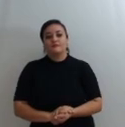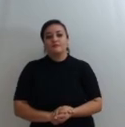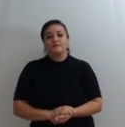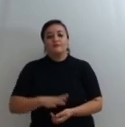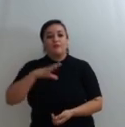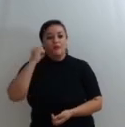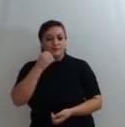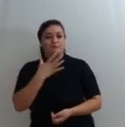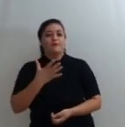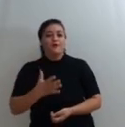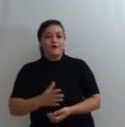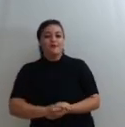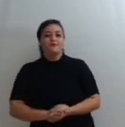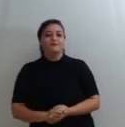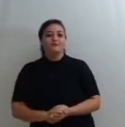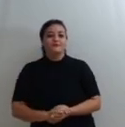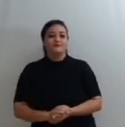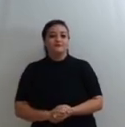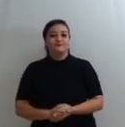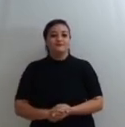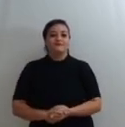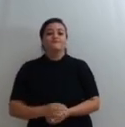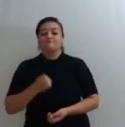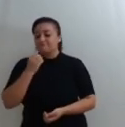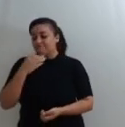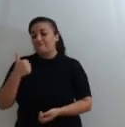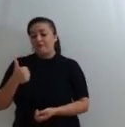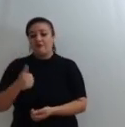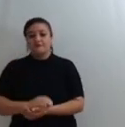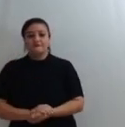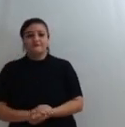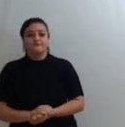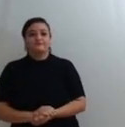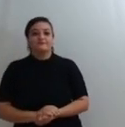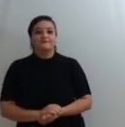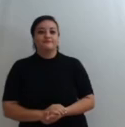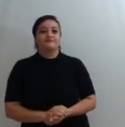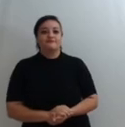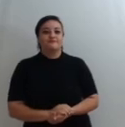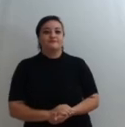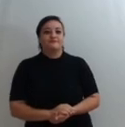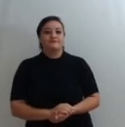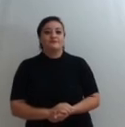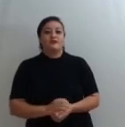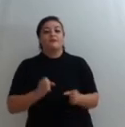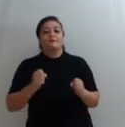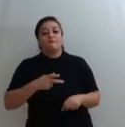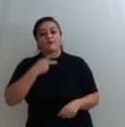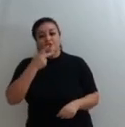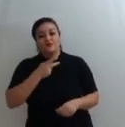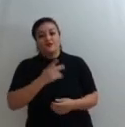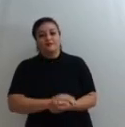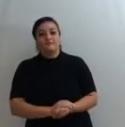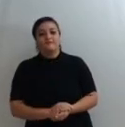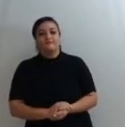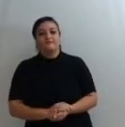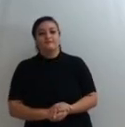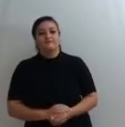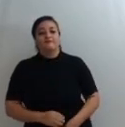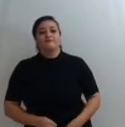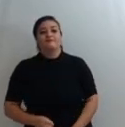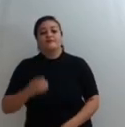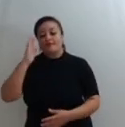excelências? Tá, para mim está muito bom. Tá ótimo. Agradeço, vossa excelência, então, tem a palavra. Muito